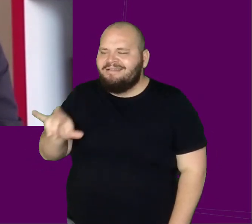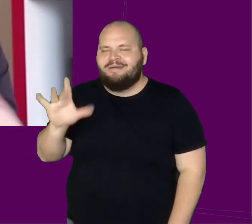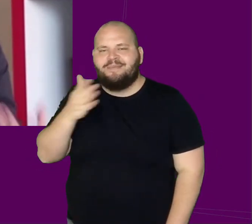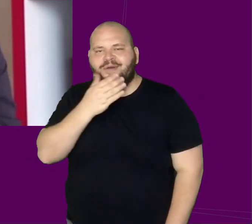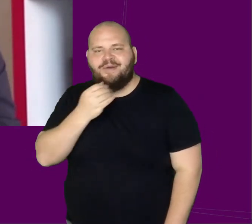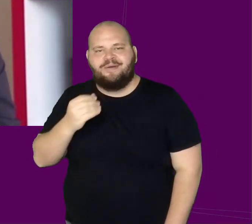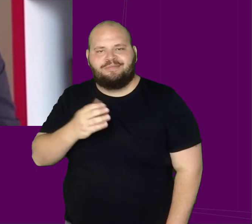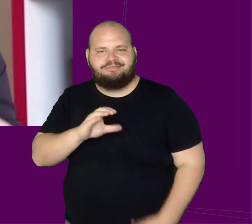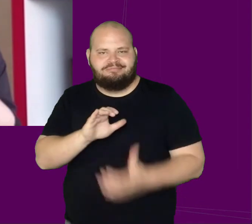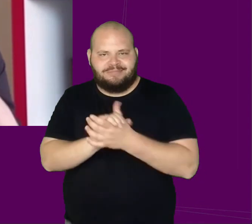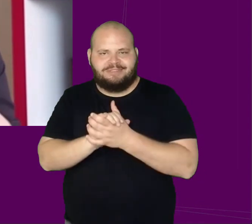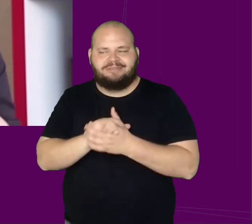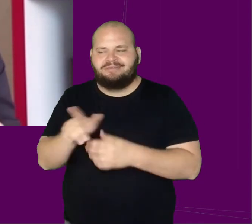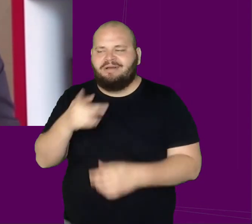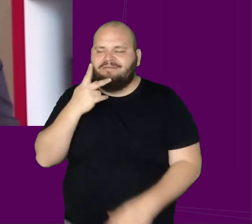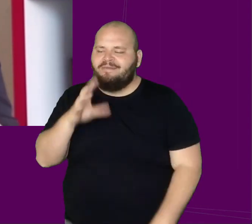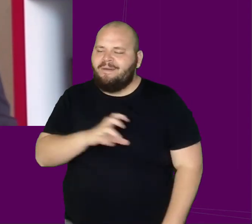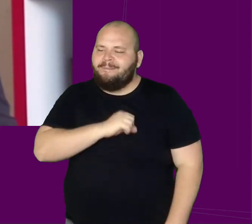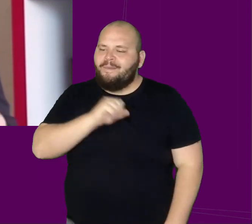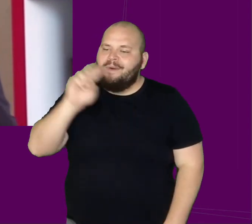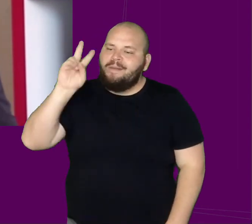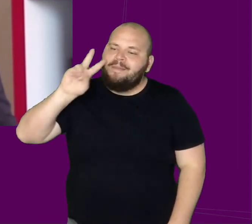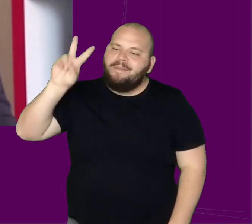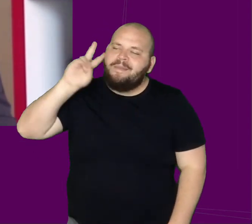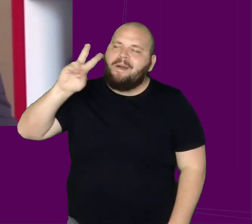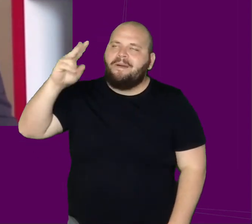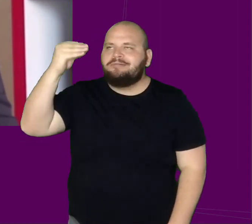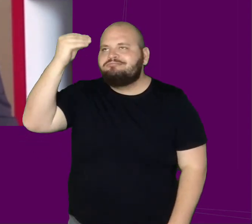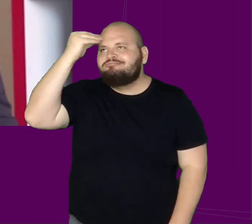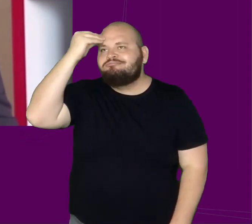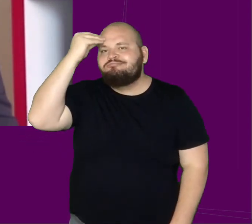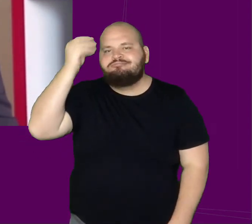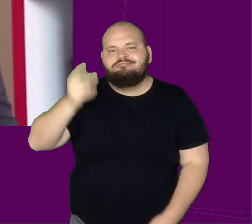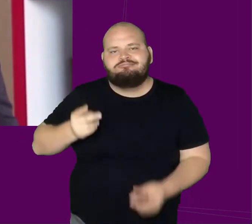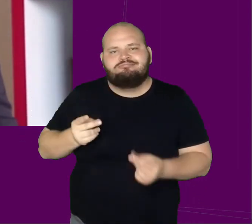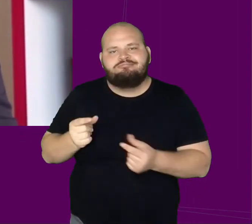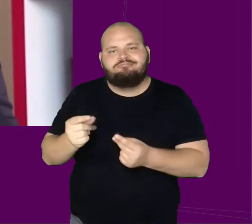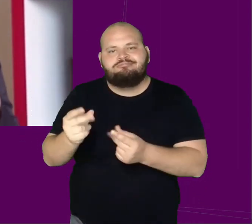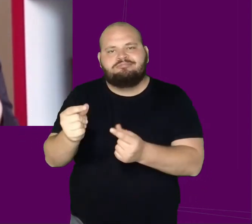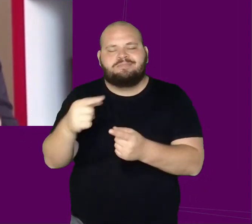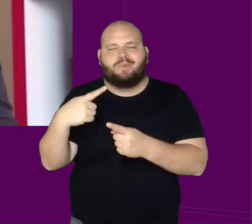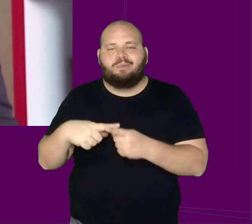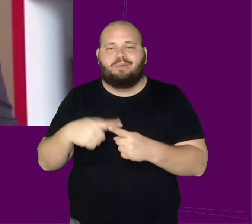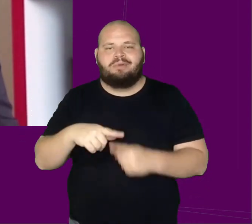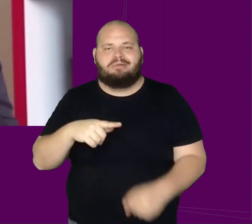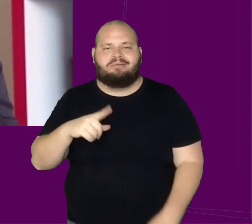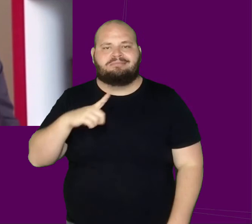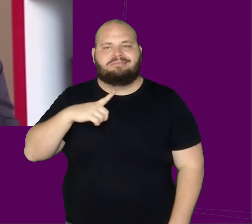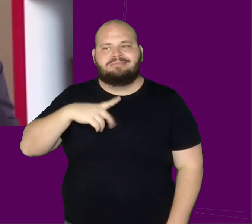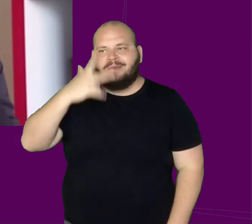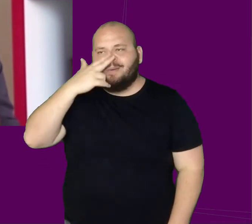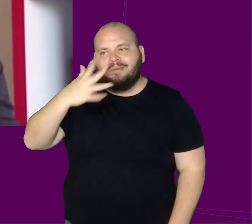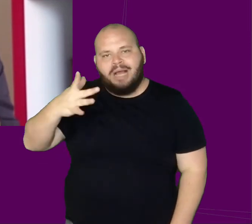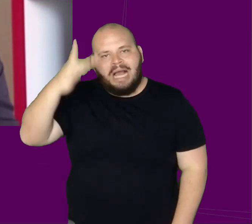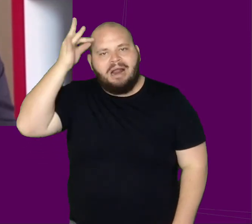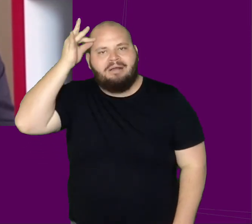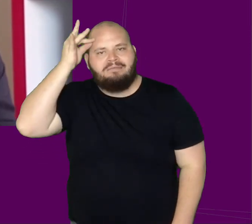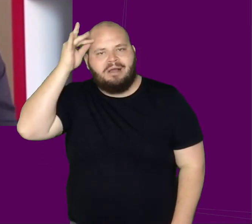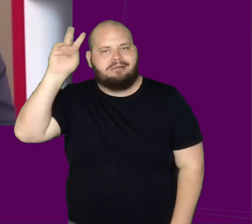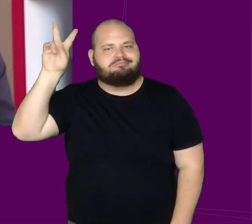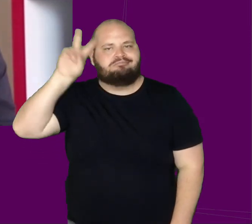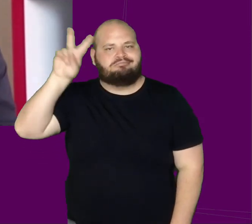é grande, que é um amor de memória, que ela vai dizer, né? Que é um amor que fica, um amor que permanece, porque ele tá gravado